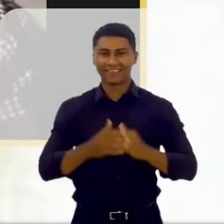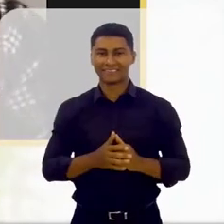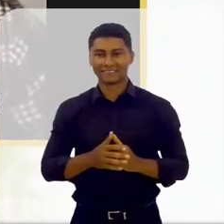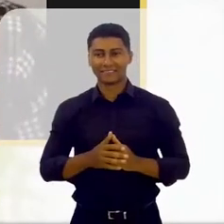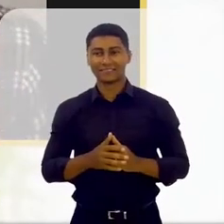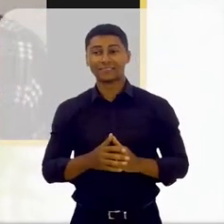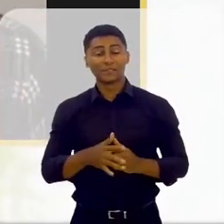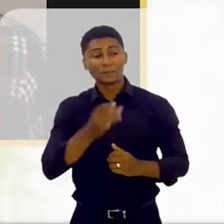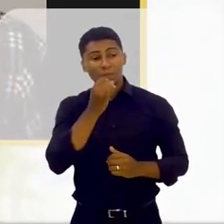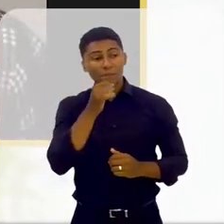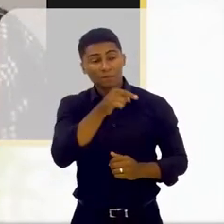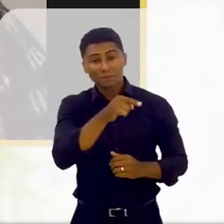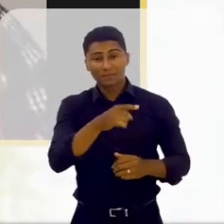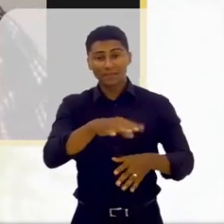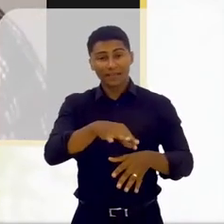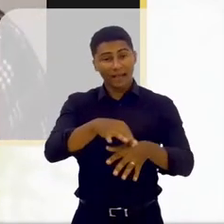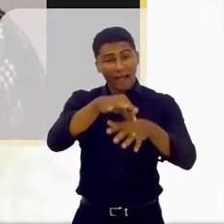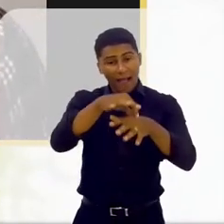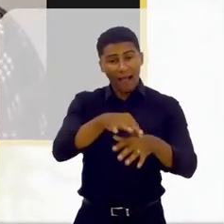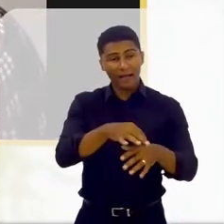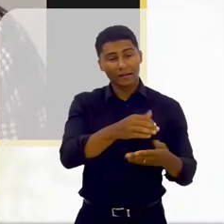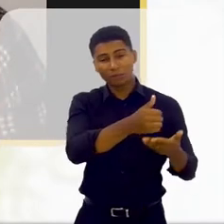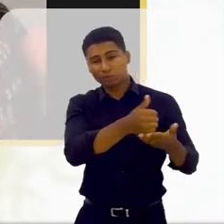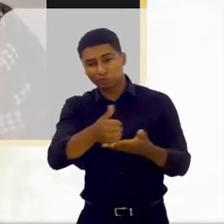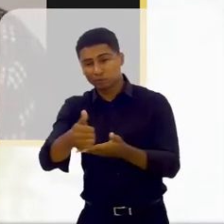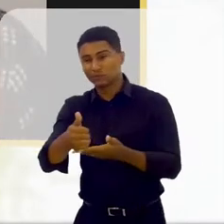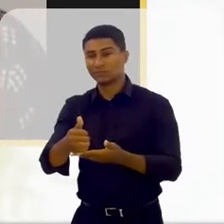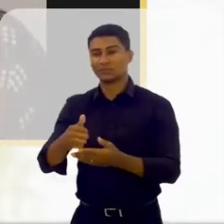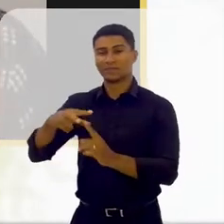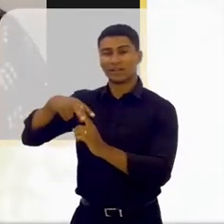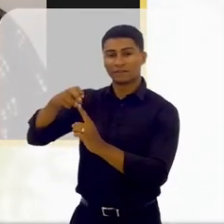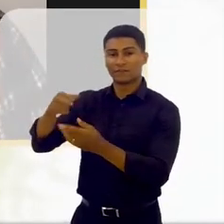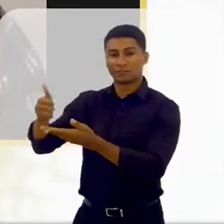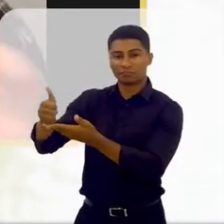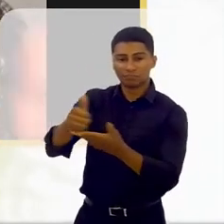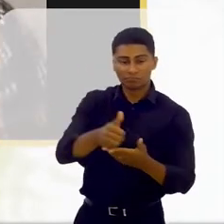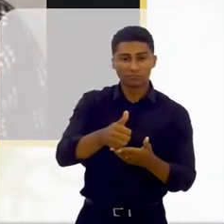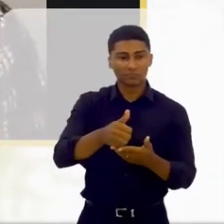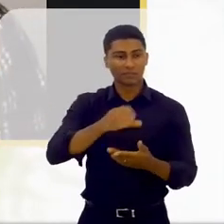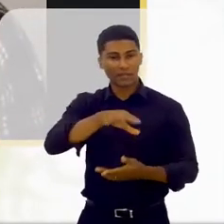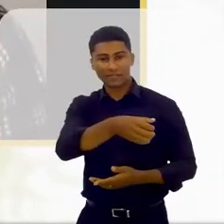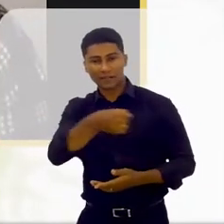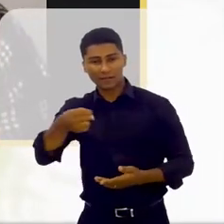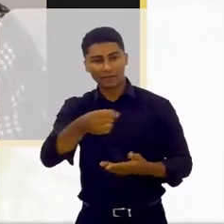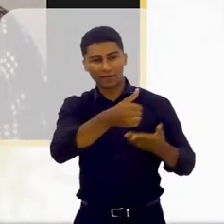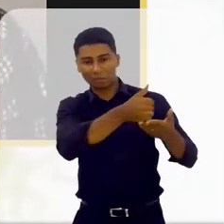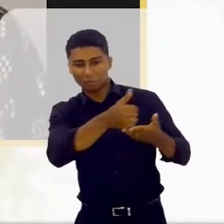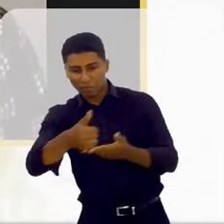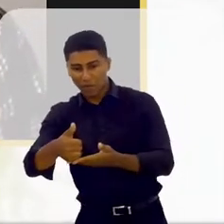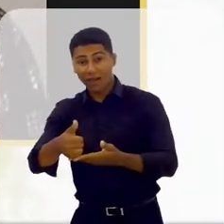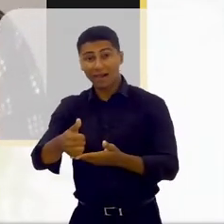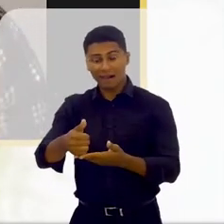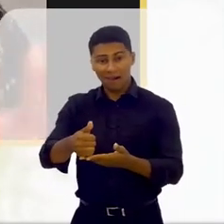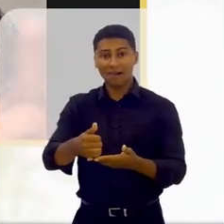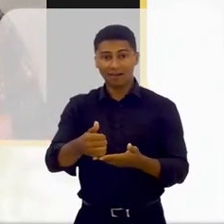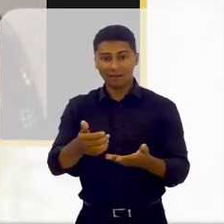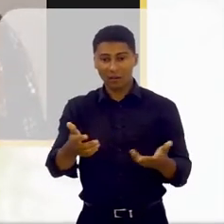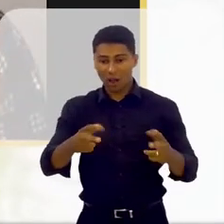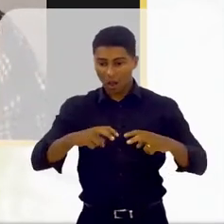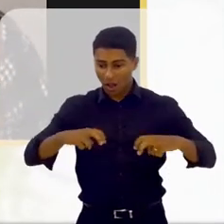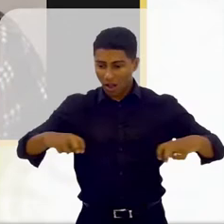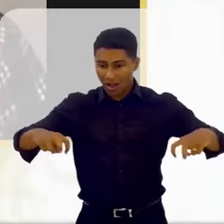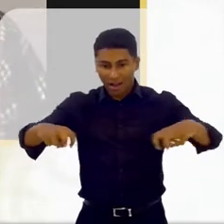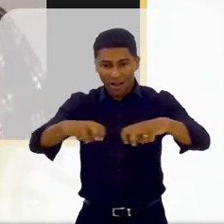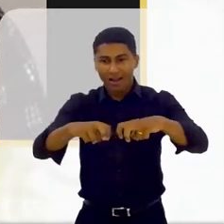pô, um trazia um quilo de carne aqui, outro trazia um refrigerante aqui, um trazia uma cervejinha, pô, vamos colocar o vinil para tocar. Aí colocava